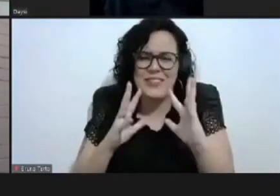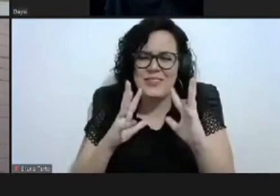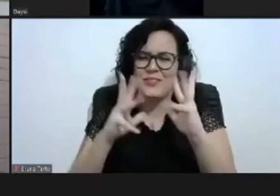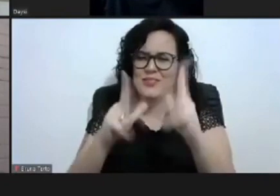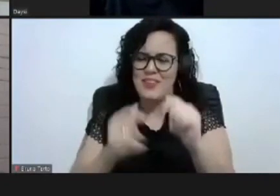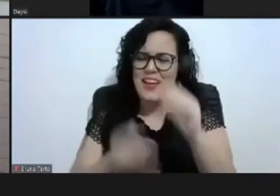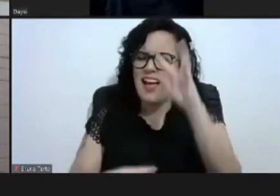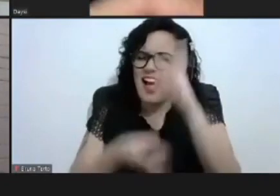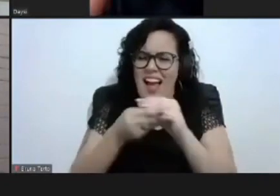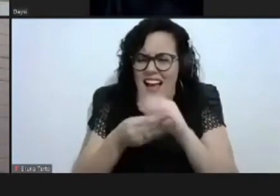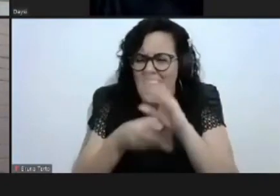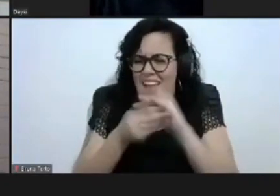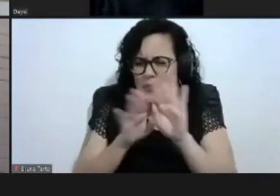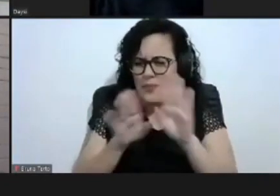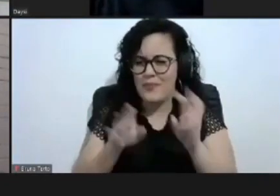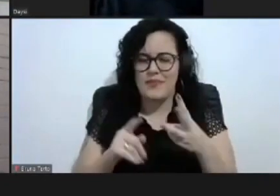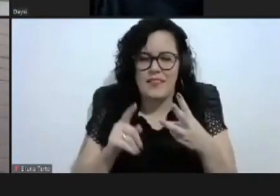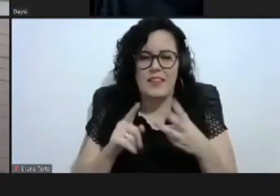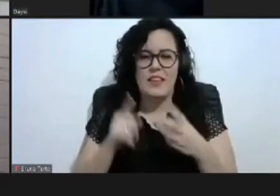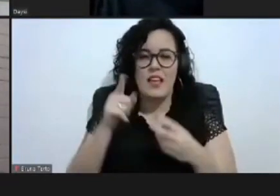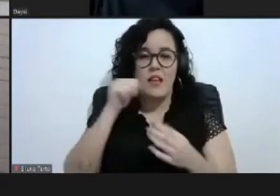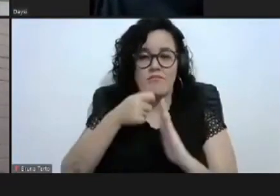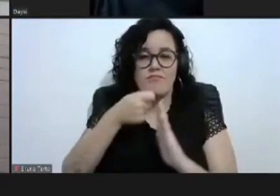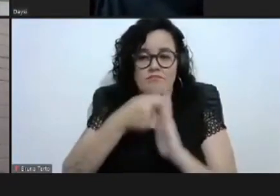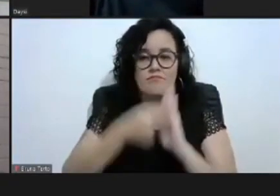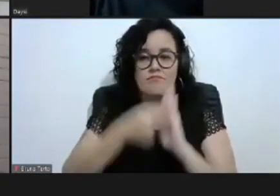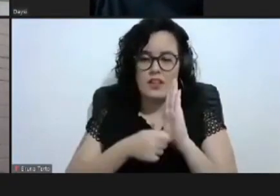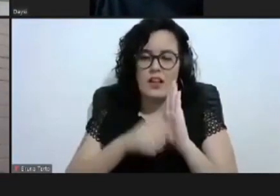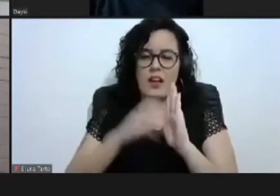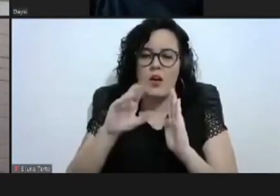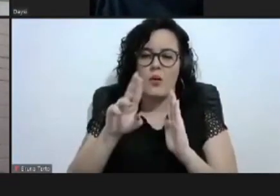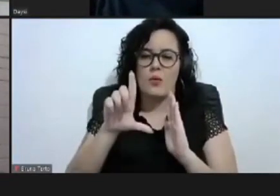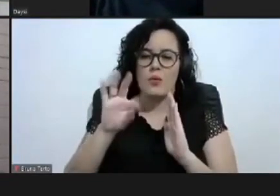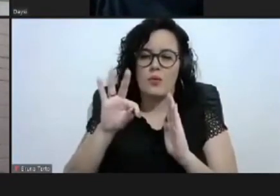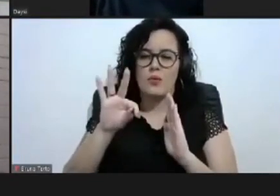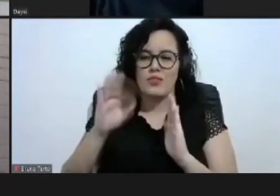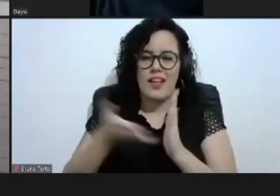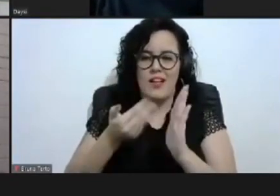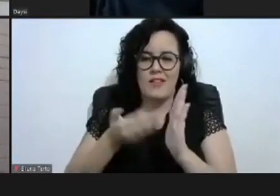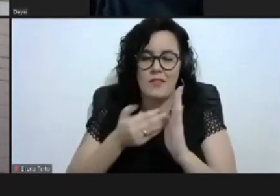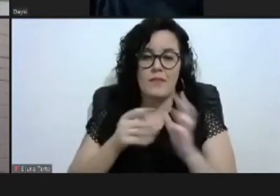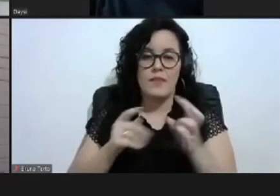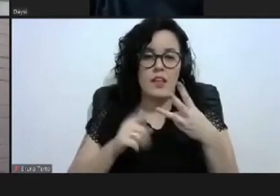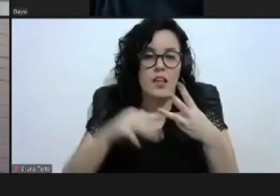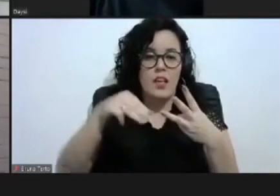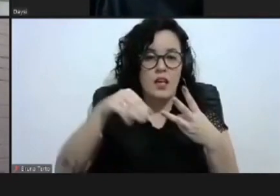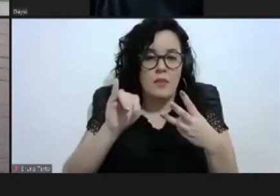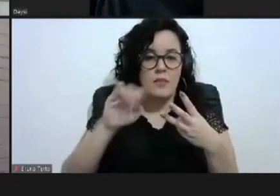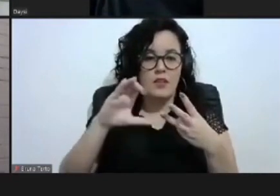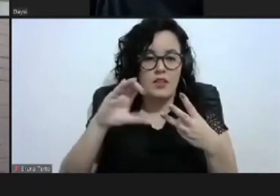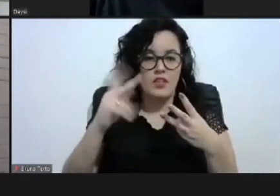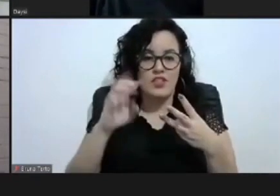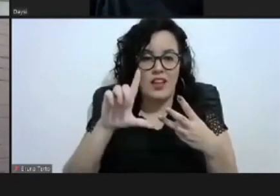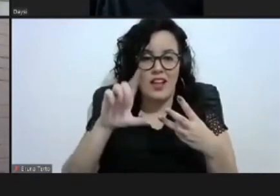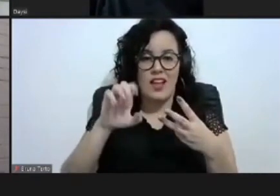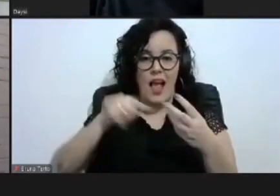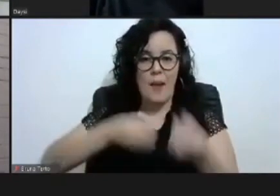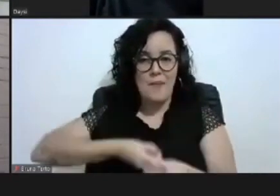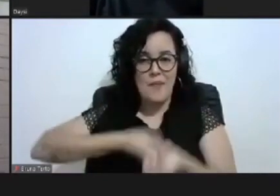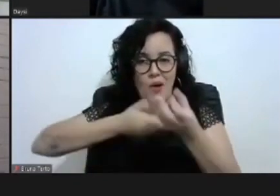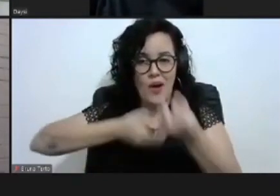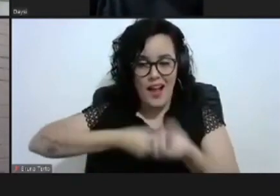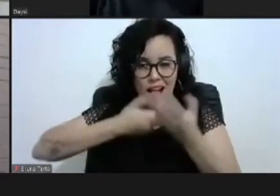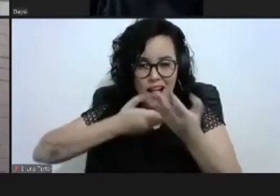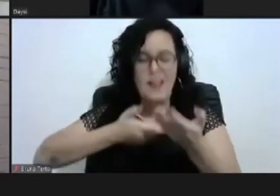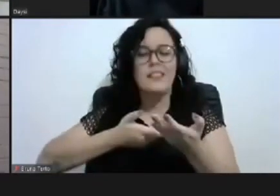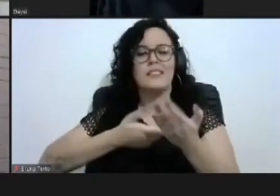curto, editora da revista Cult, a Michele Santos, que é poeta, professora, ativista cultural na Zona